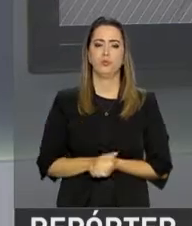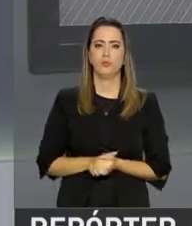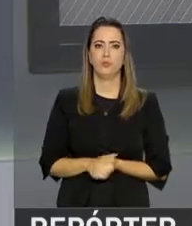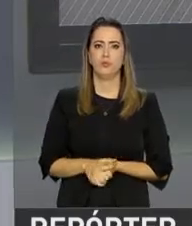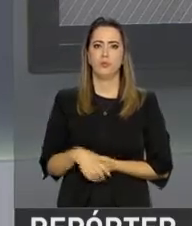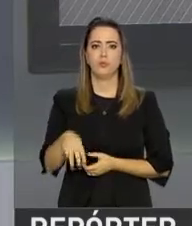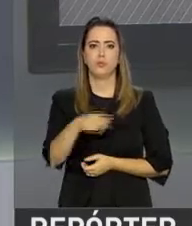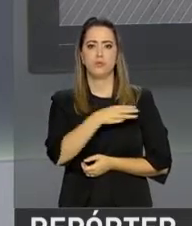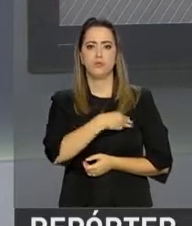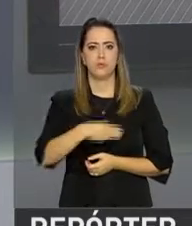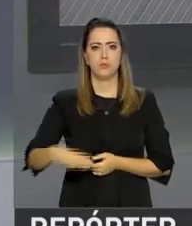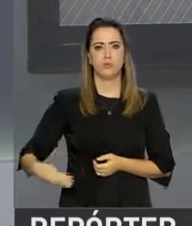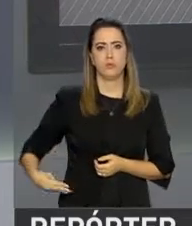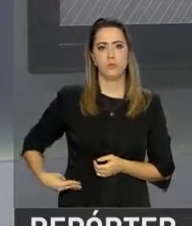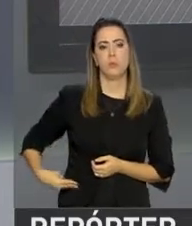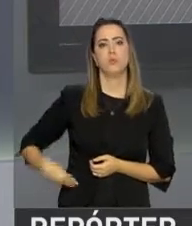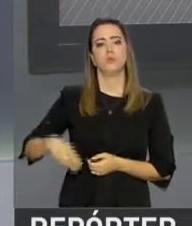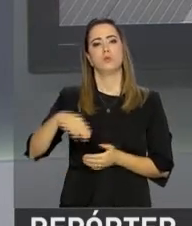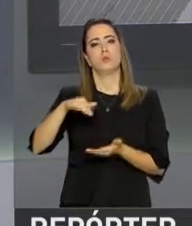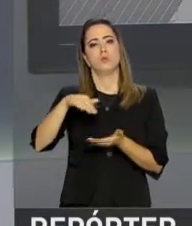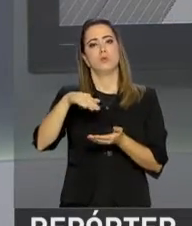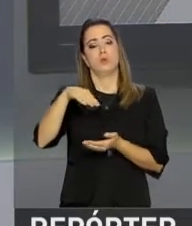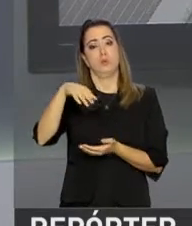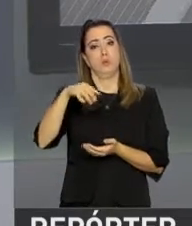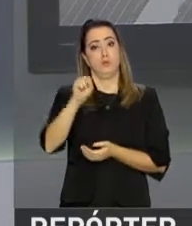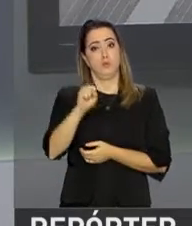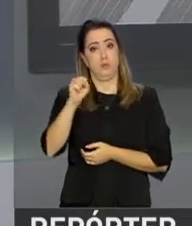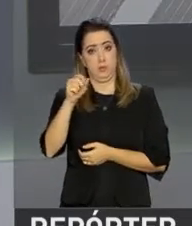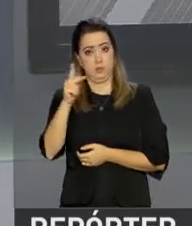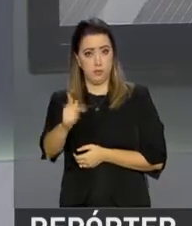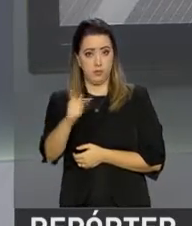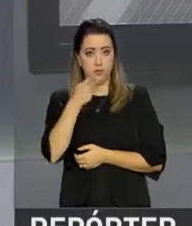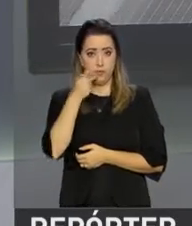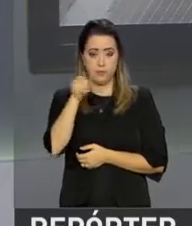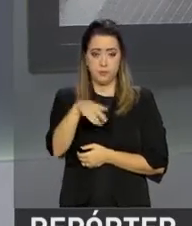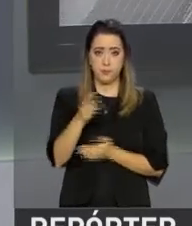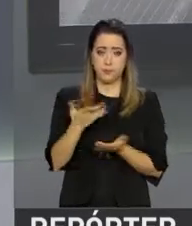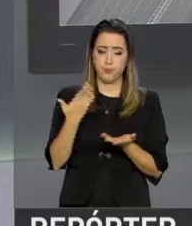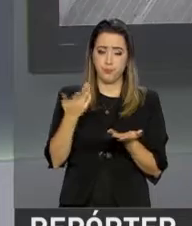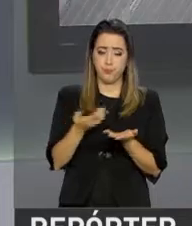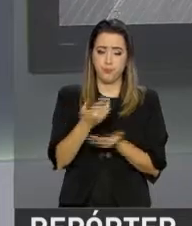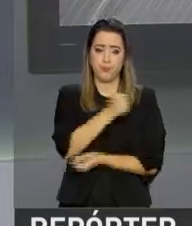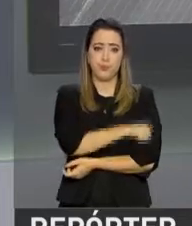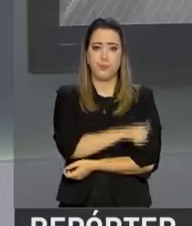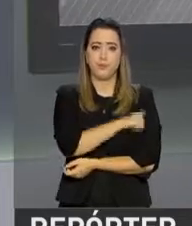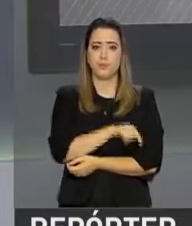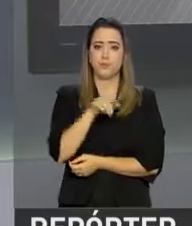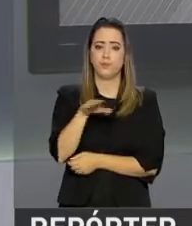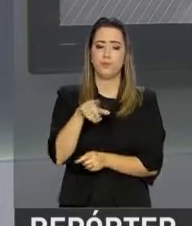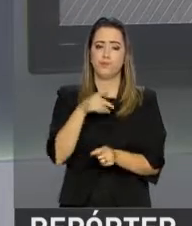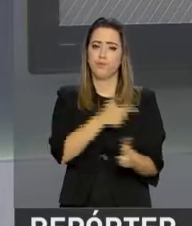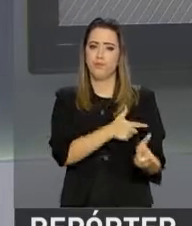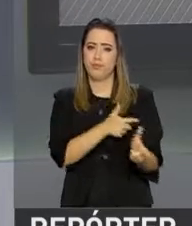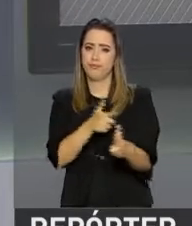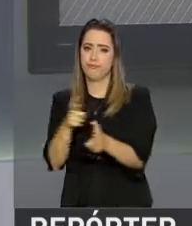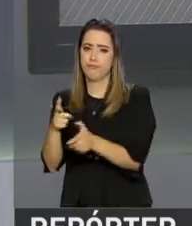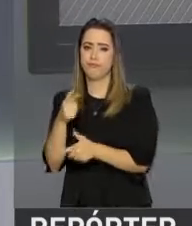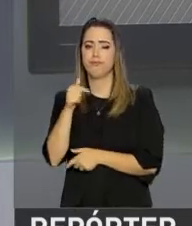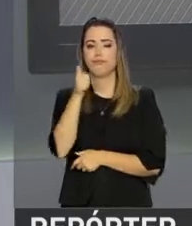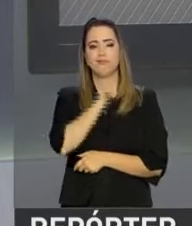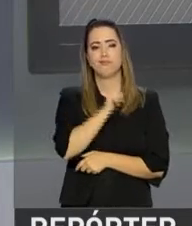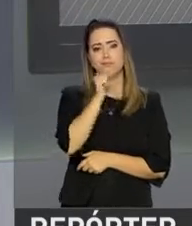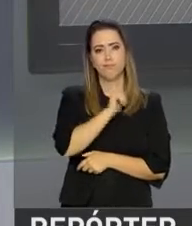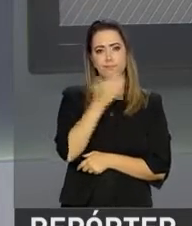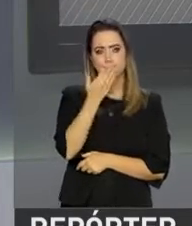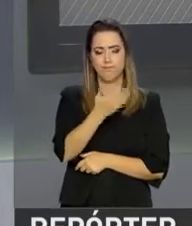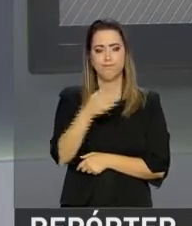O ministro extraordinário da Segurança Pública, Raul Jungmann, falou agora há pouco no Rio de Janeiro sobre o assassinato da vereadora Marielle